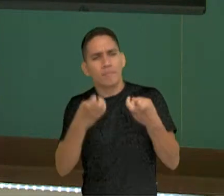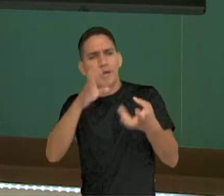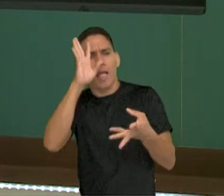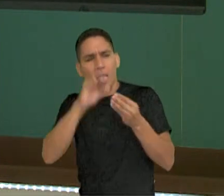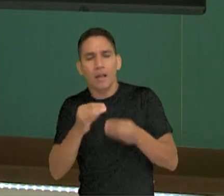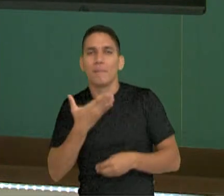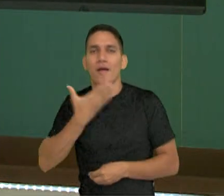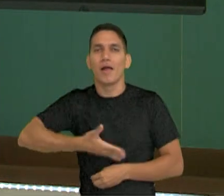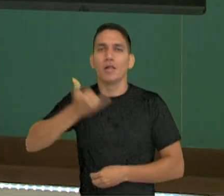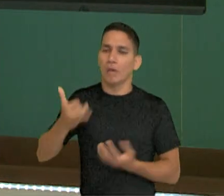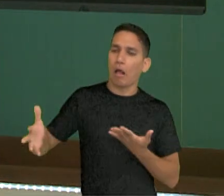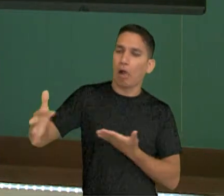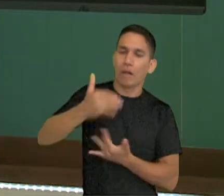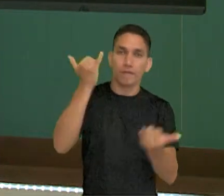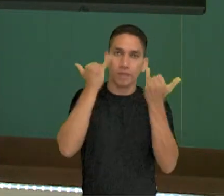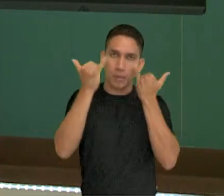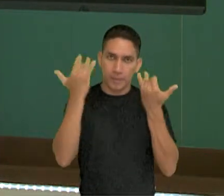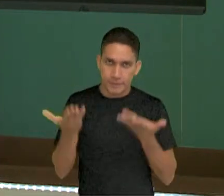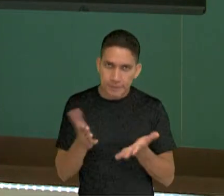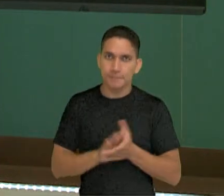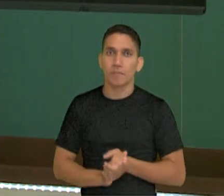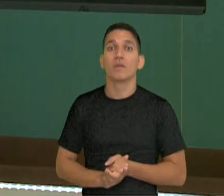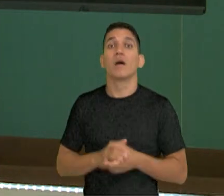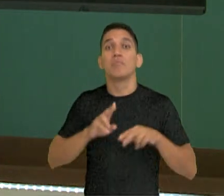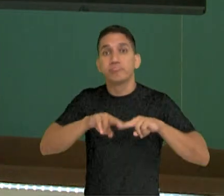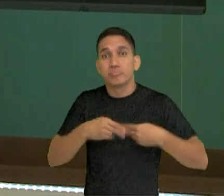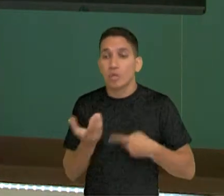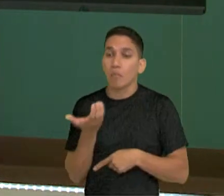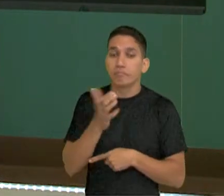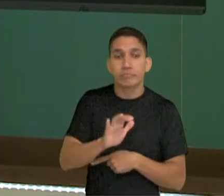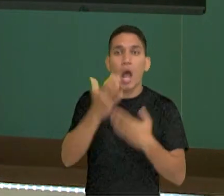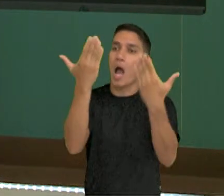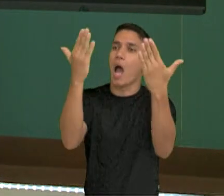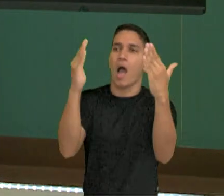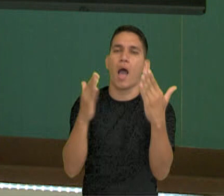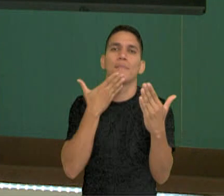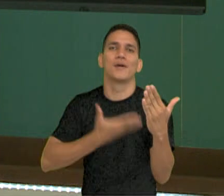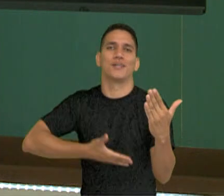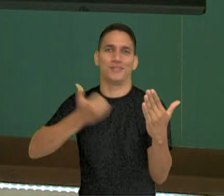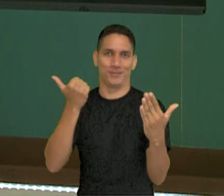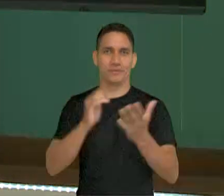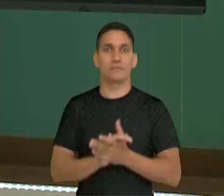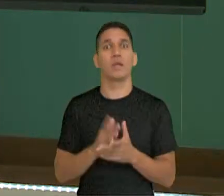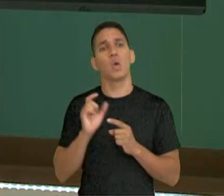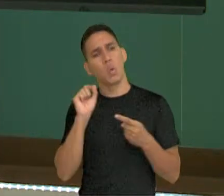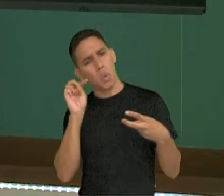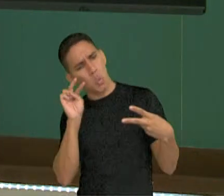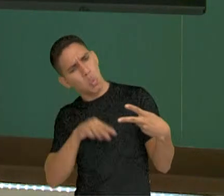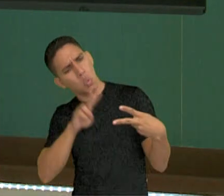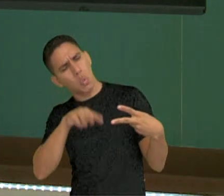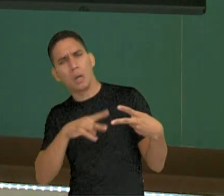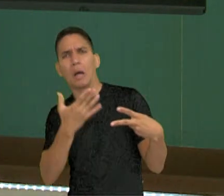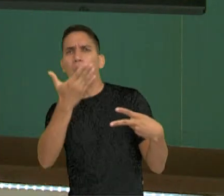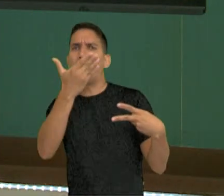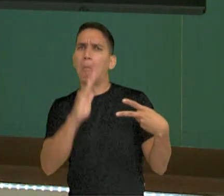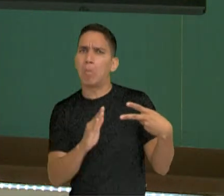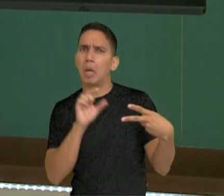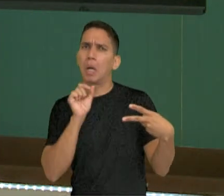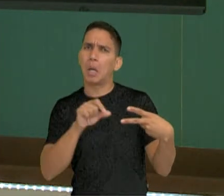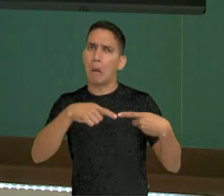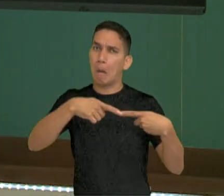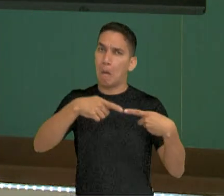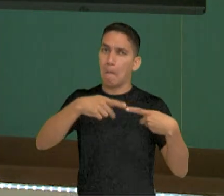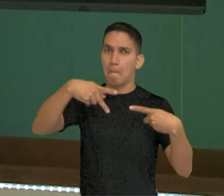completamos aquela tabela com a média e a variância, fica mais fácil fazer análise. O que que a gente observa? Que a variância do Paulo,